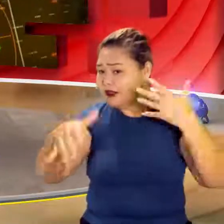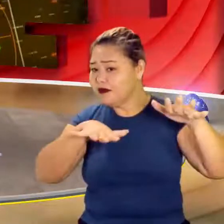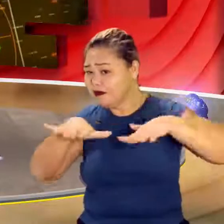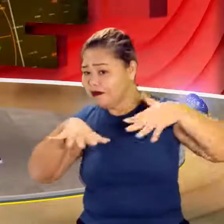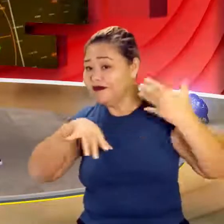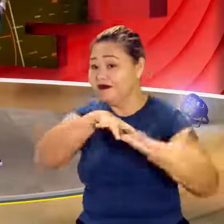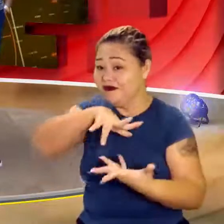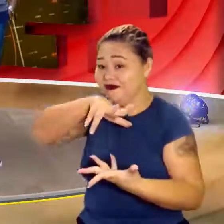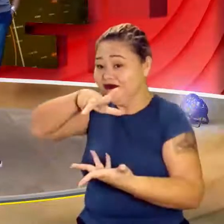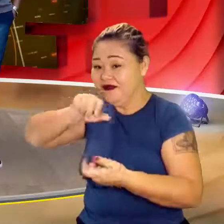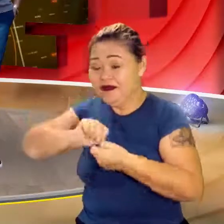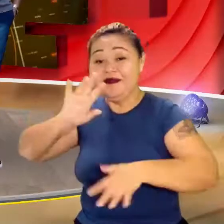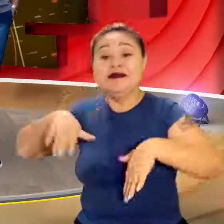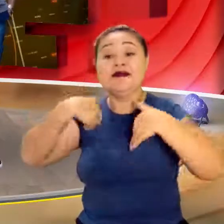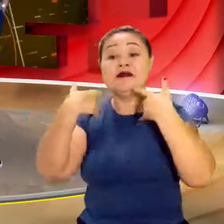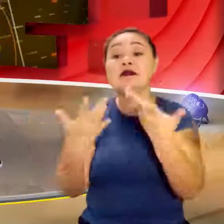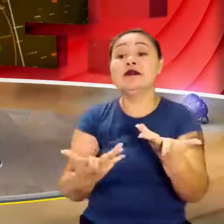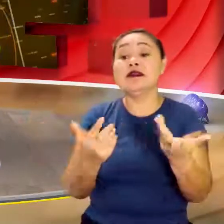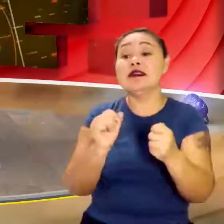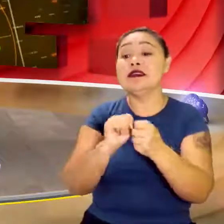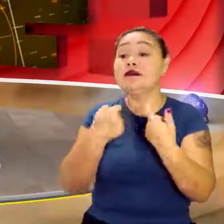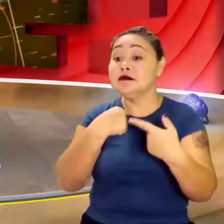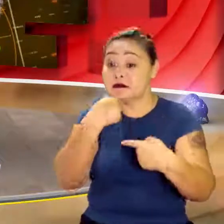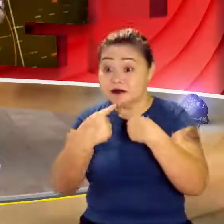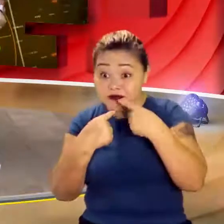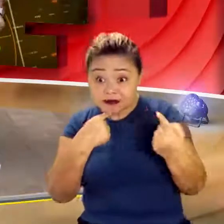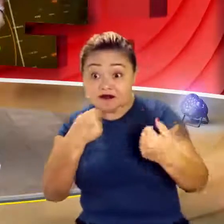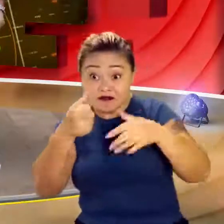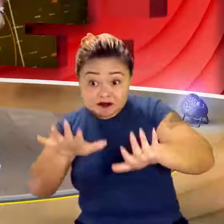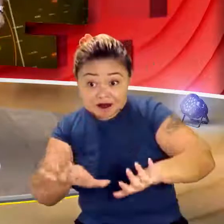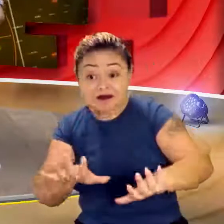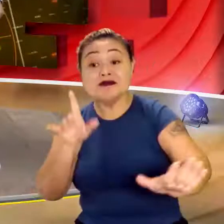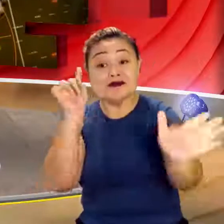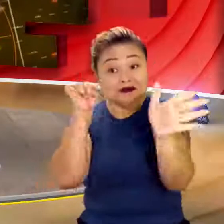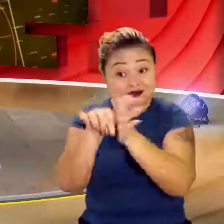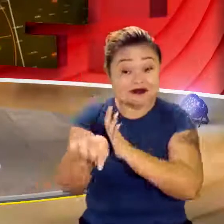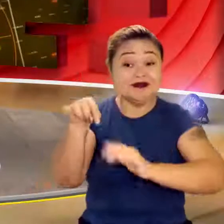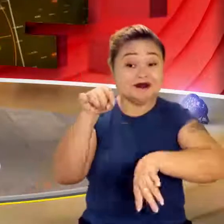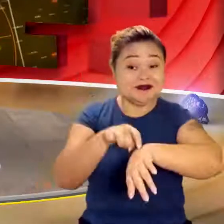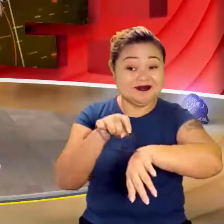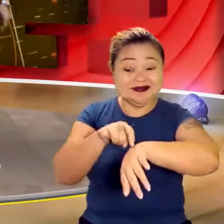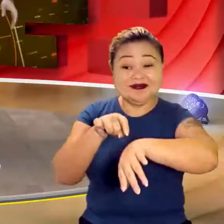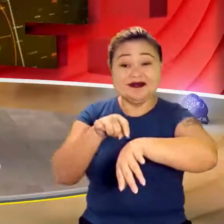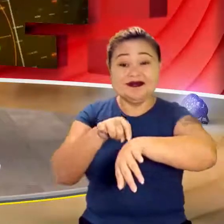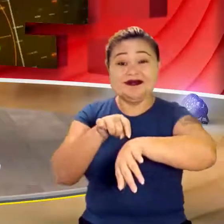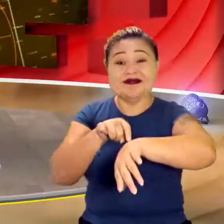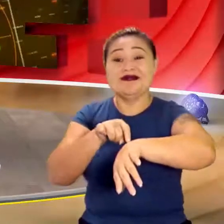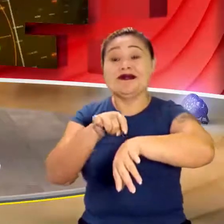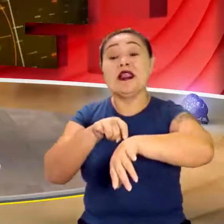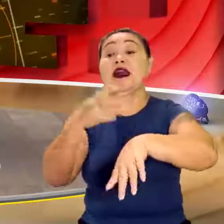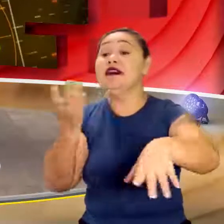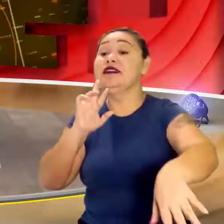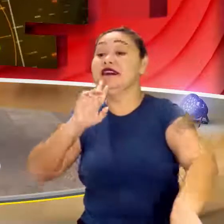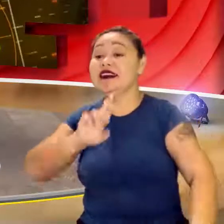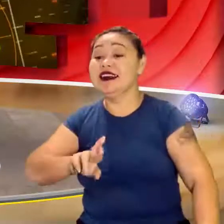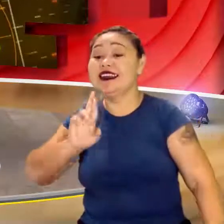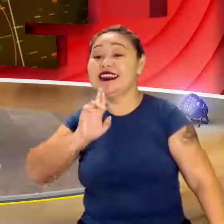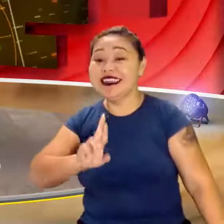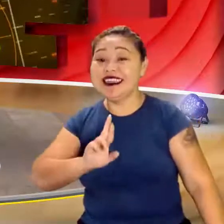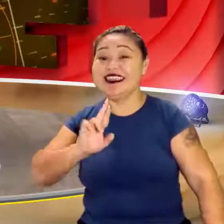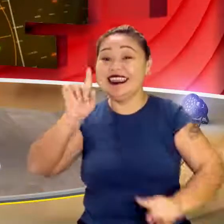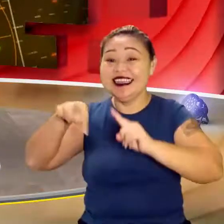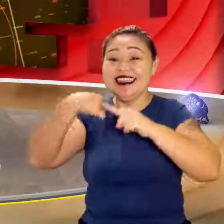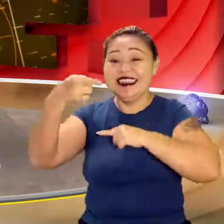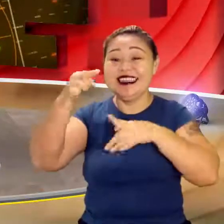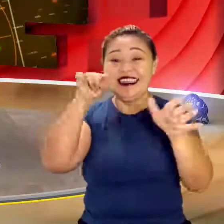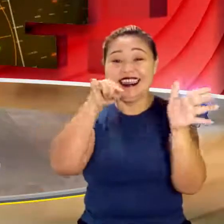aí estamos. Por quê? Ficaram algumas dúvidas? Ficaram perguntas? A hora é agora da gente Agora vem as respostas para